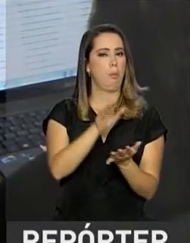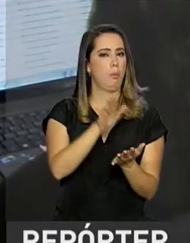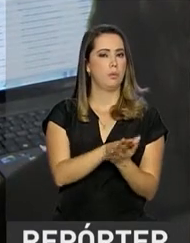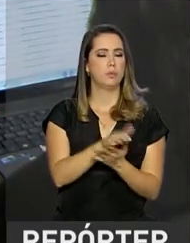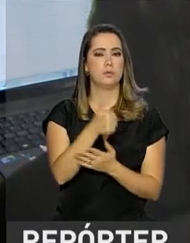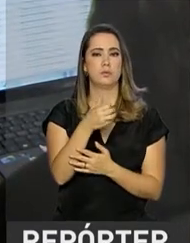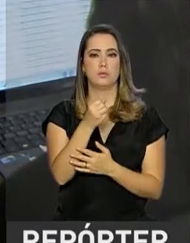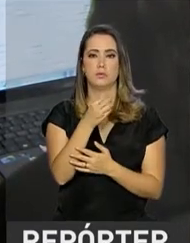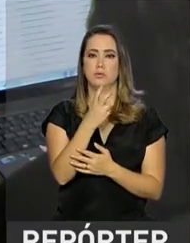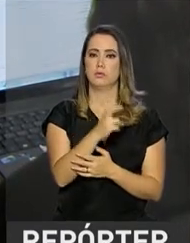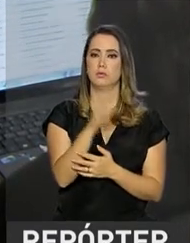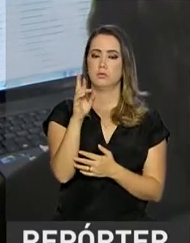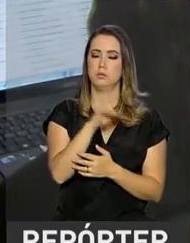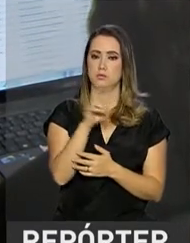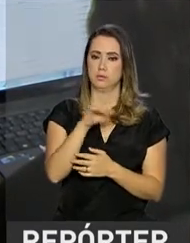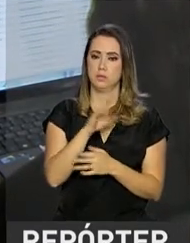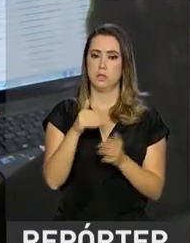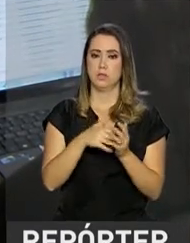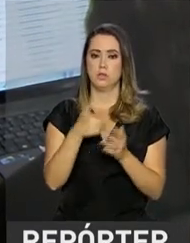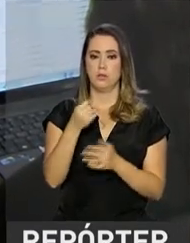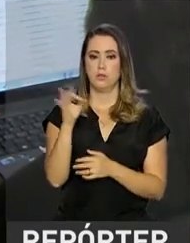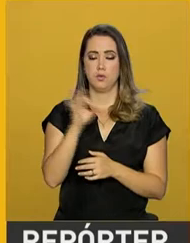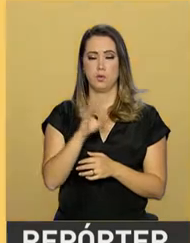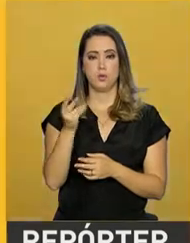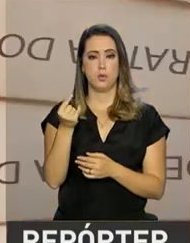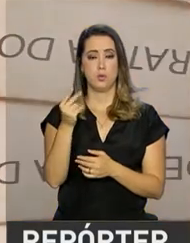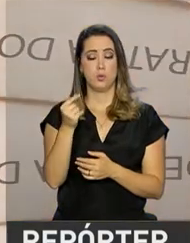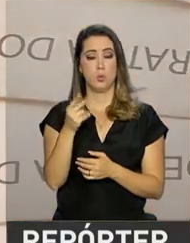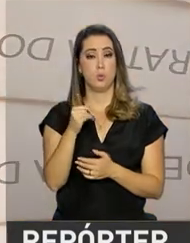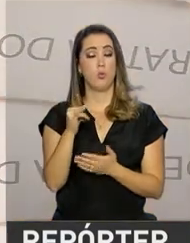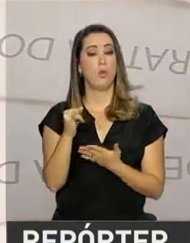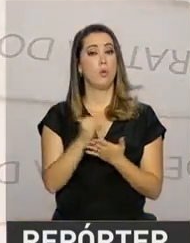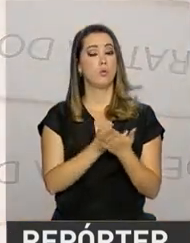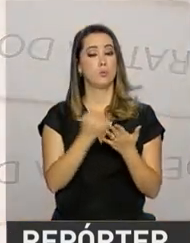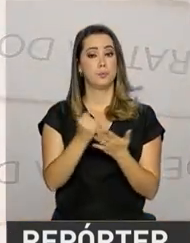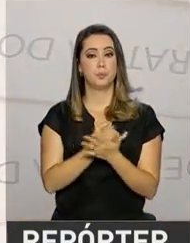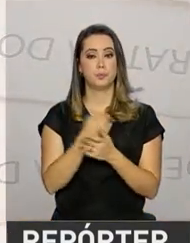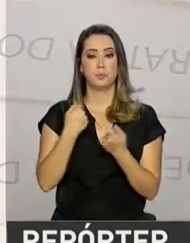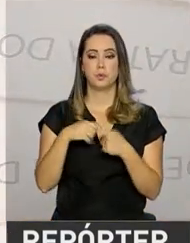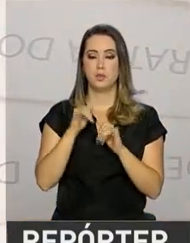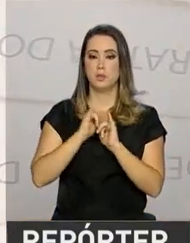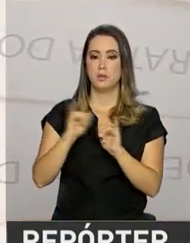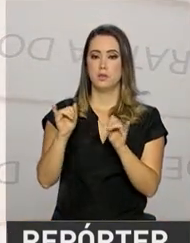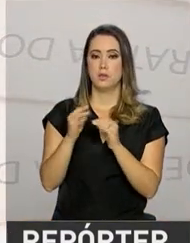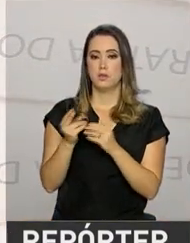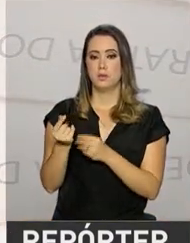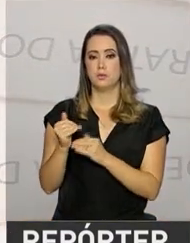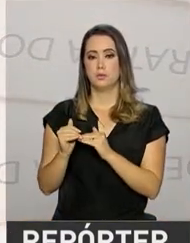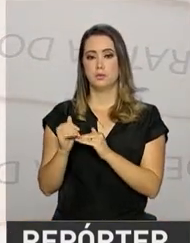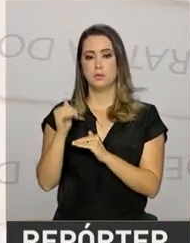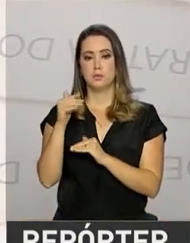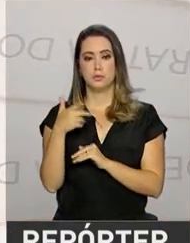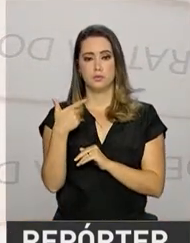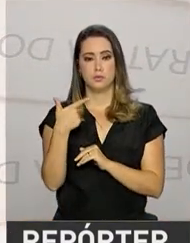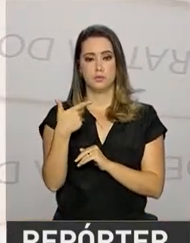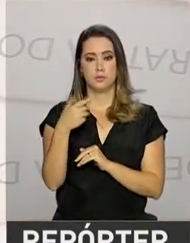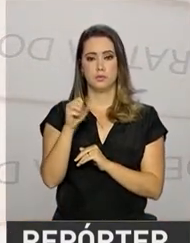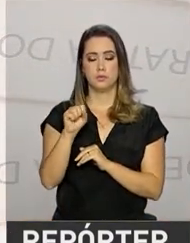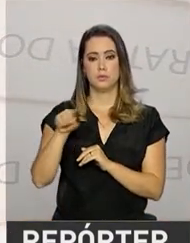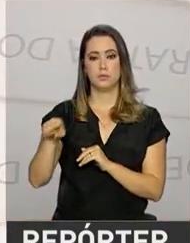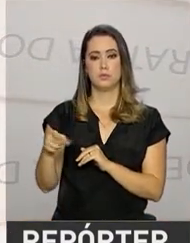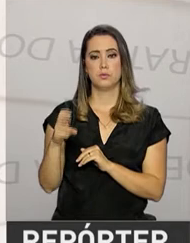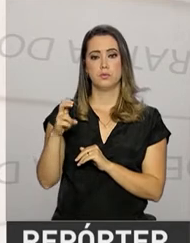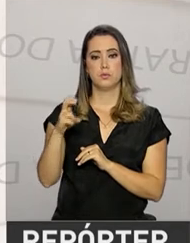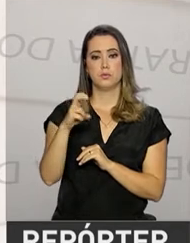até 20% do imposto devido deve declarar o imposto de renda quem teve rendimento e superior a vinte e oito